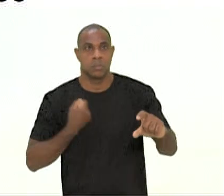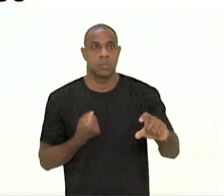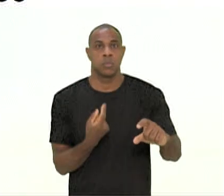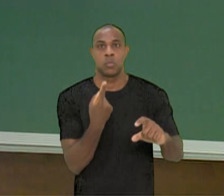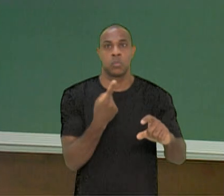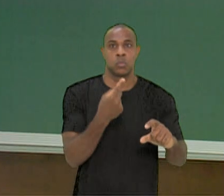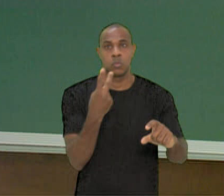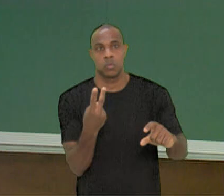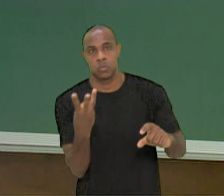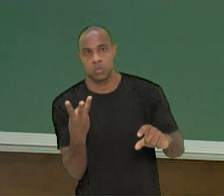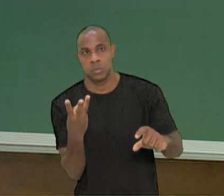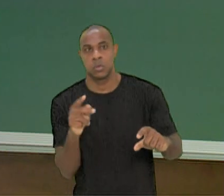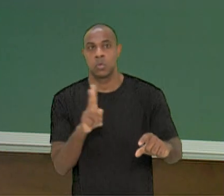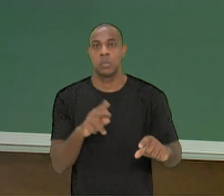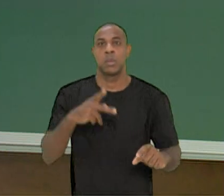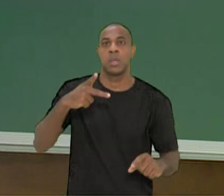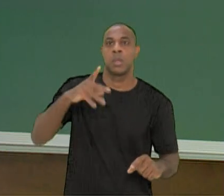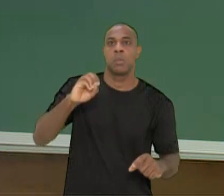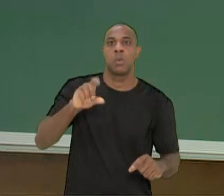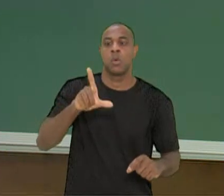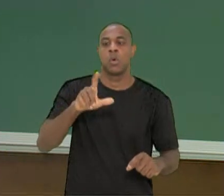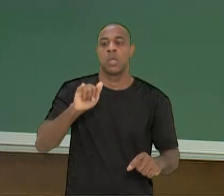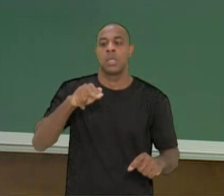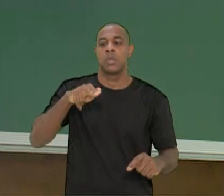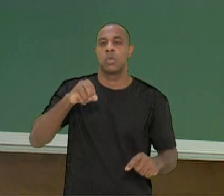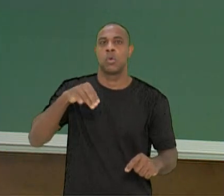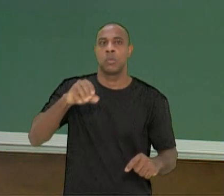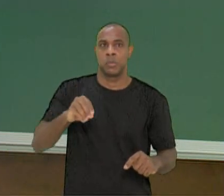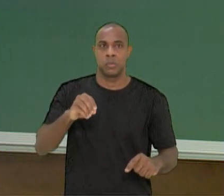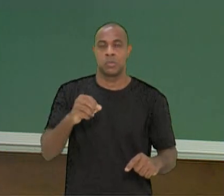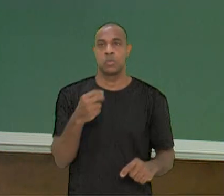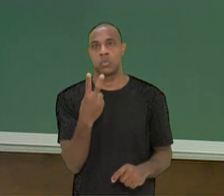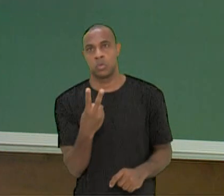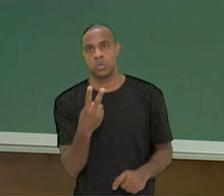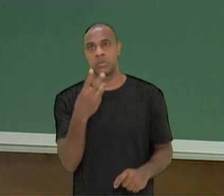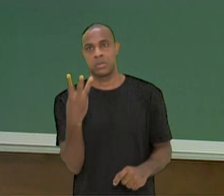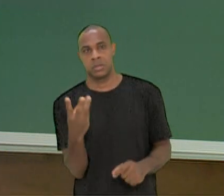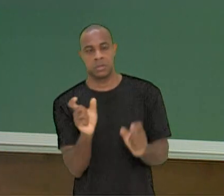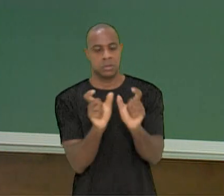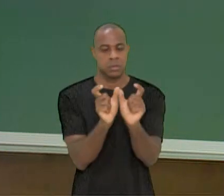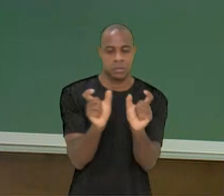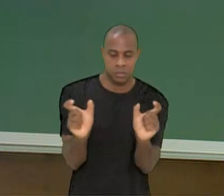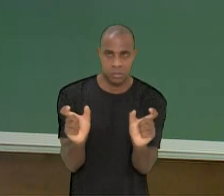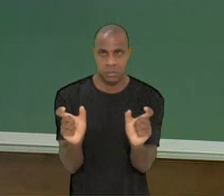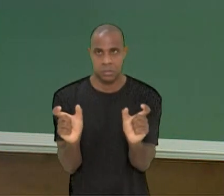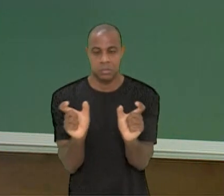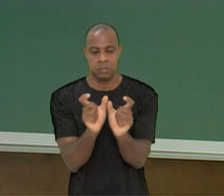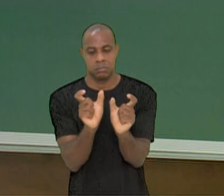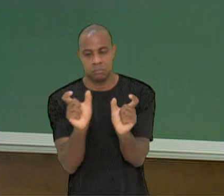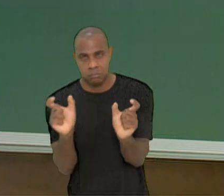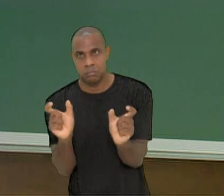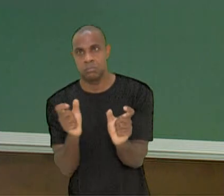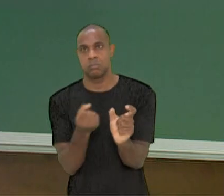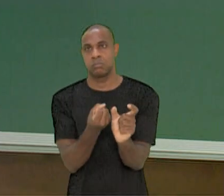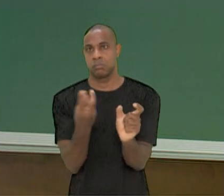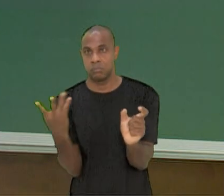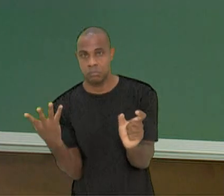chamada de polinômio. Tá? Então, o que é um polinômio? É uma expressão que contém um monômio ou mais.